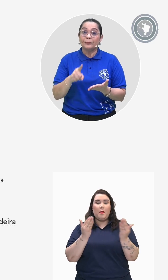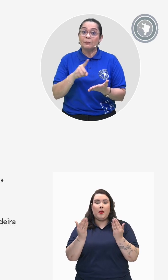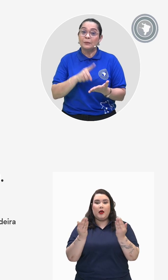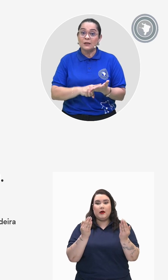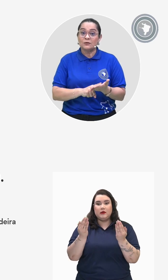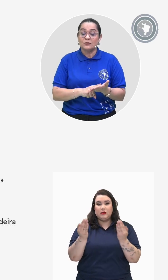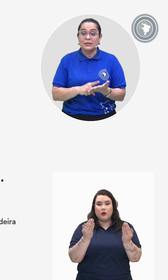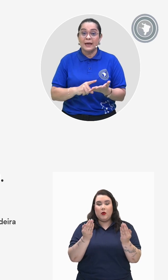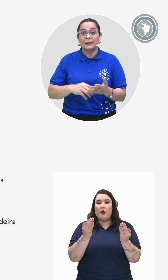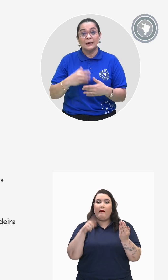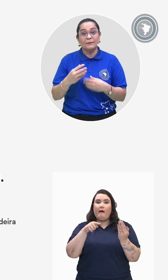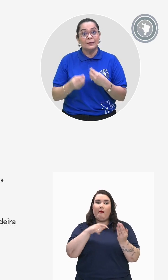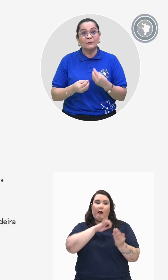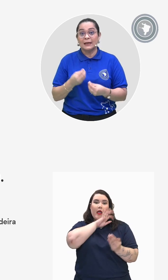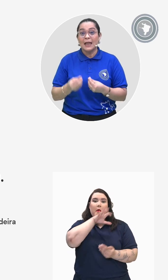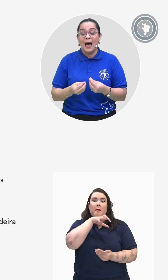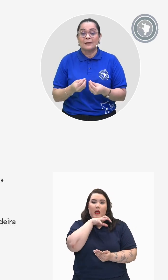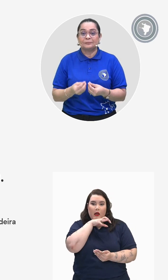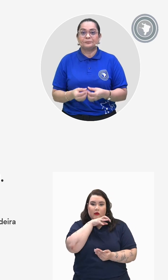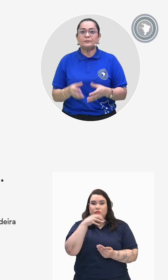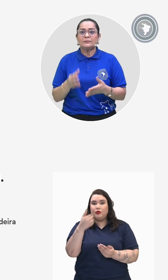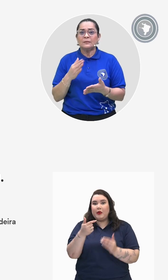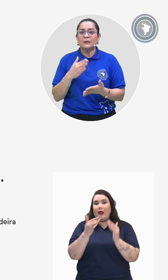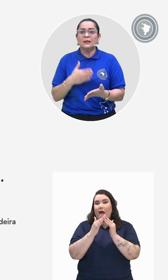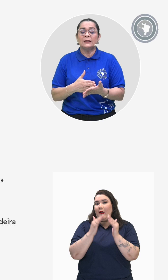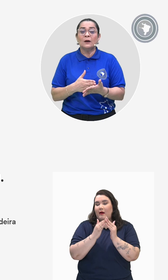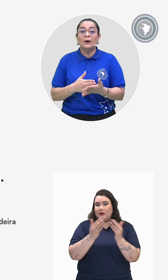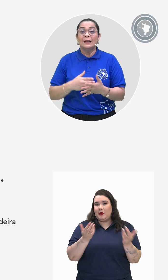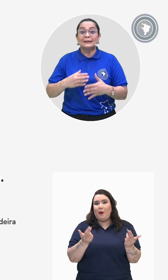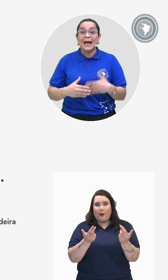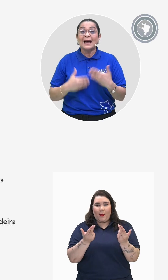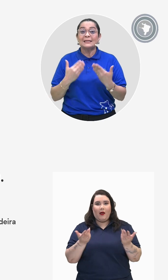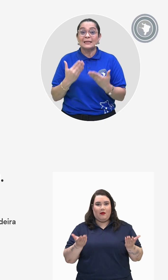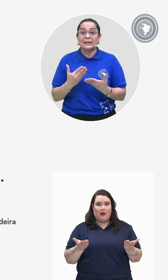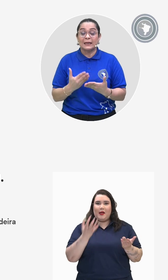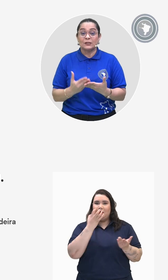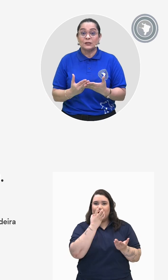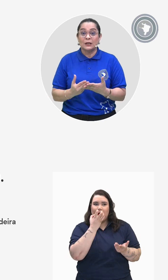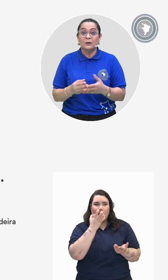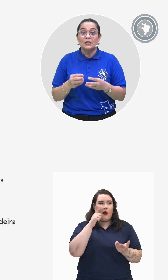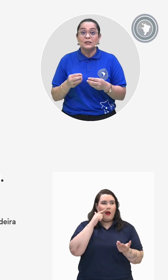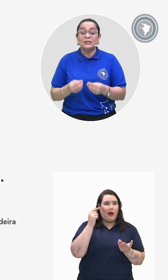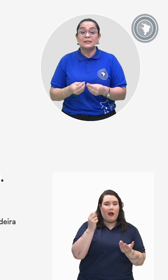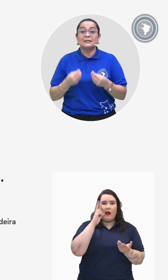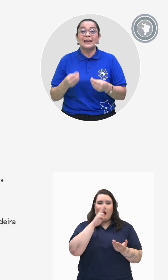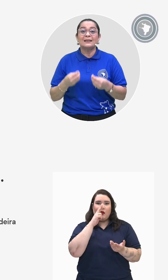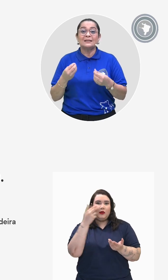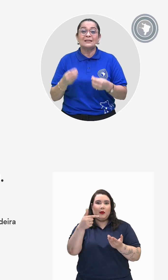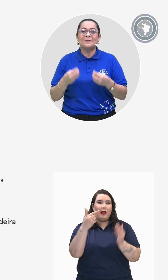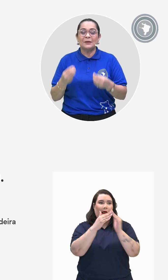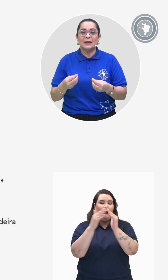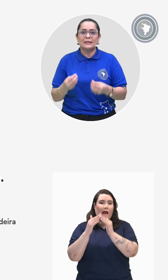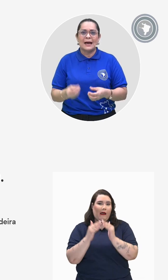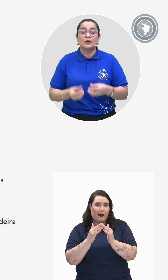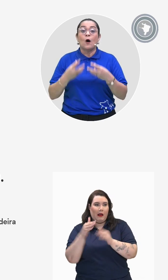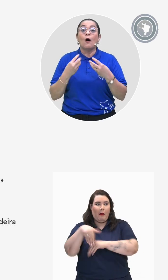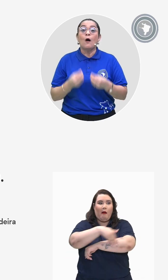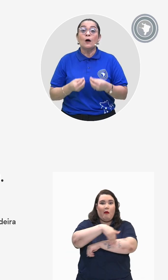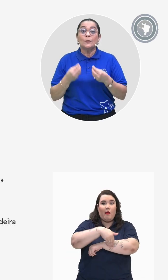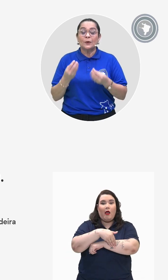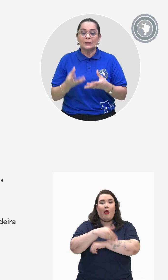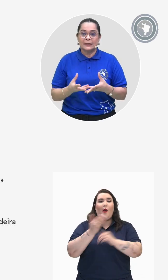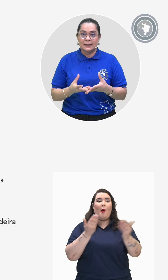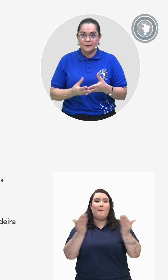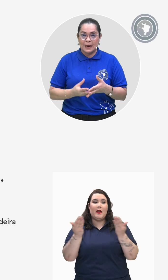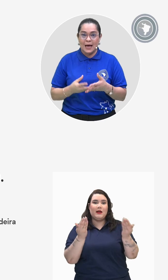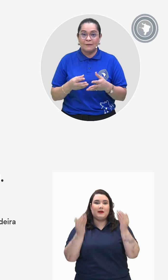com bichos, né, que não tem lar. Então, traz essa questão de sensibilidade.